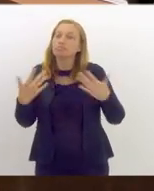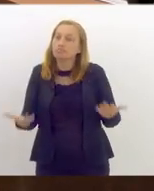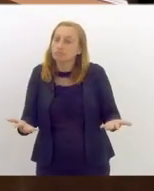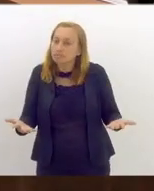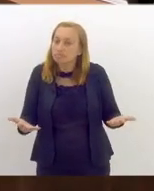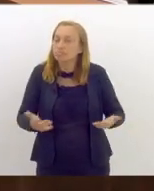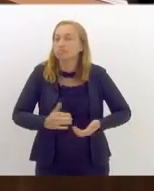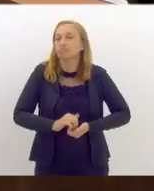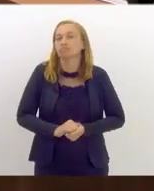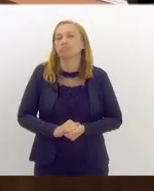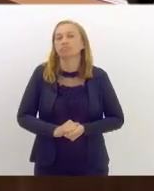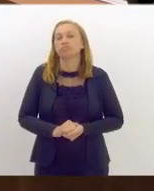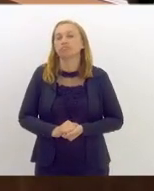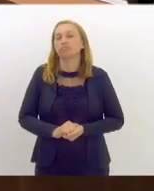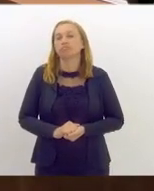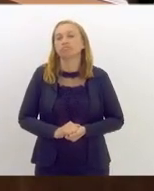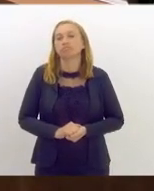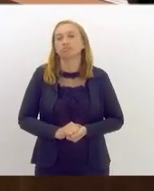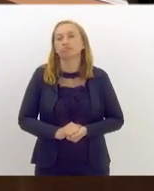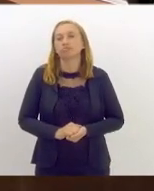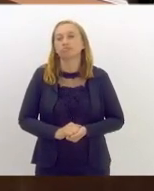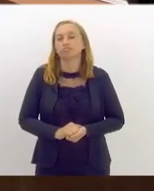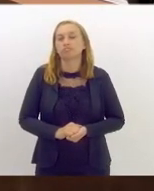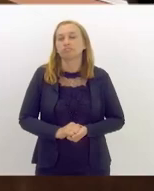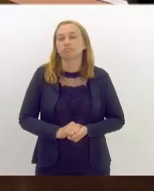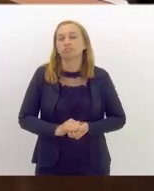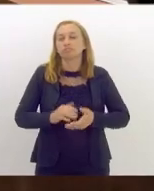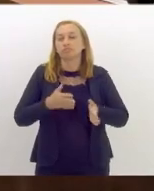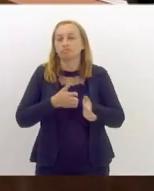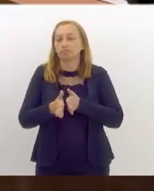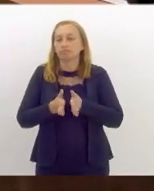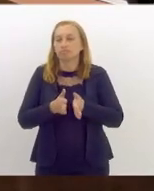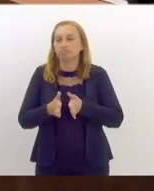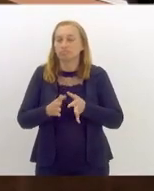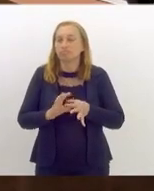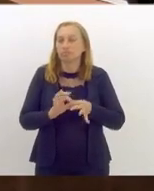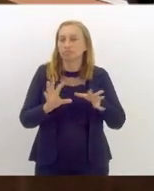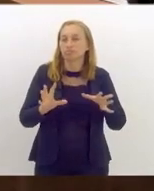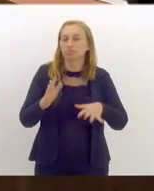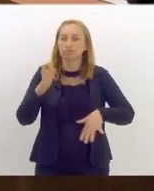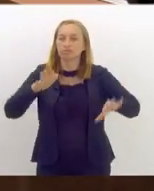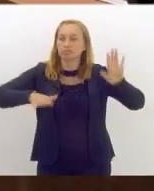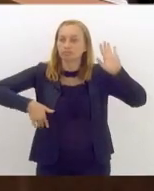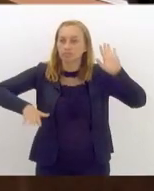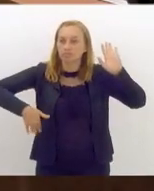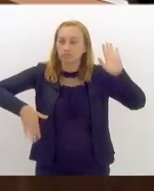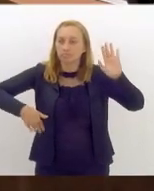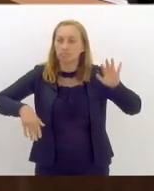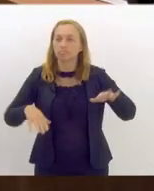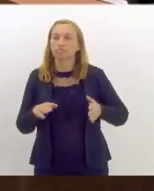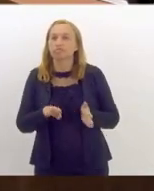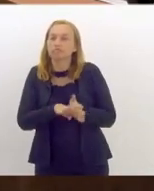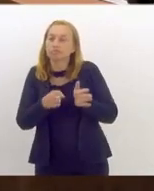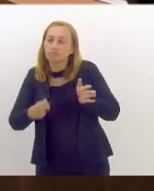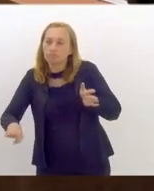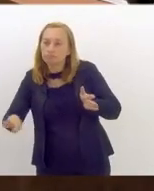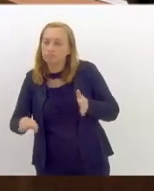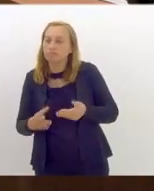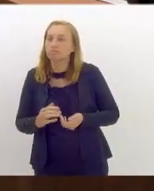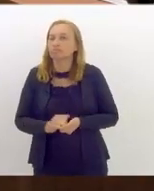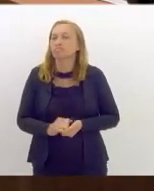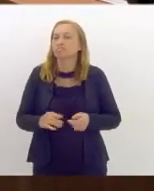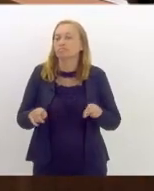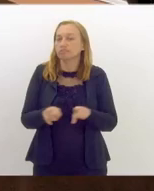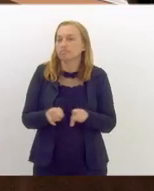desde o livro o livre acesso às praias e o mar é e traz